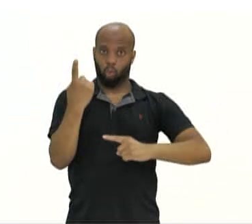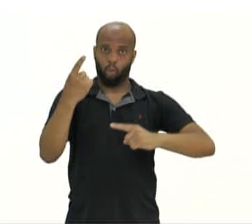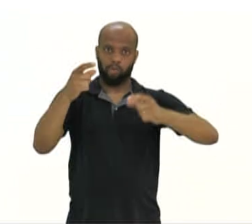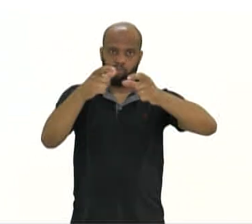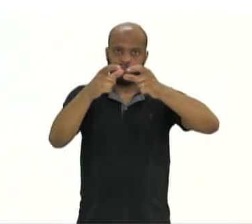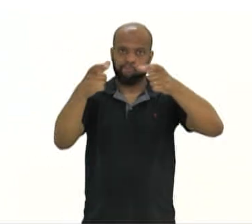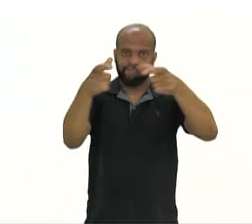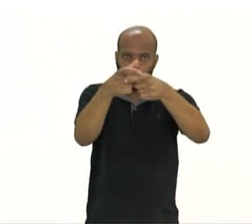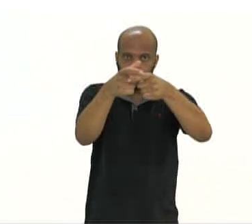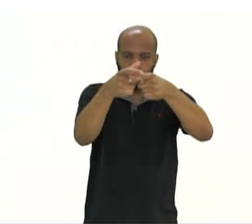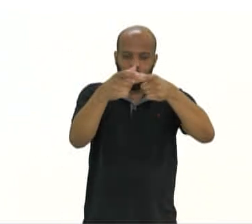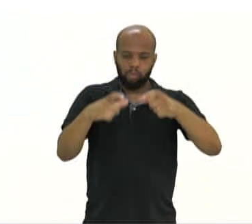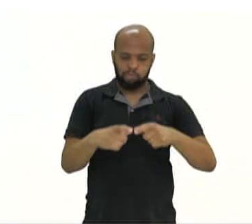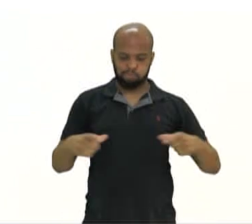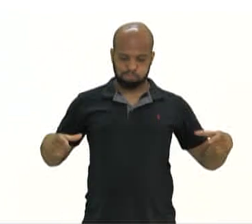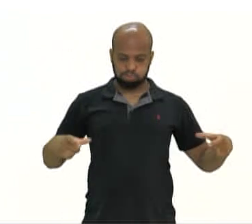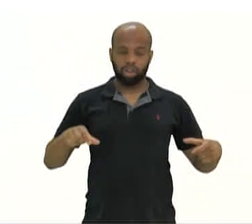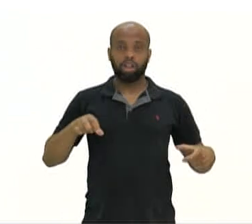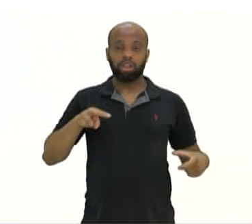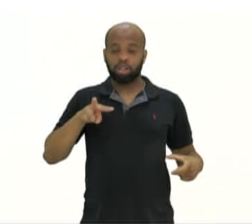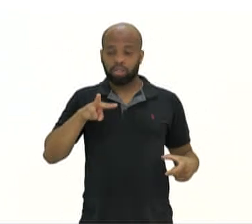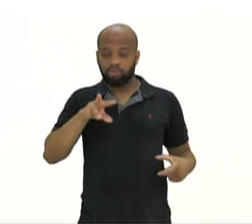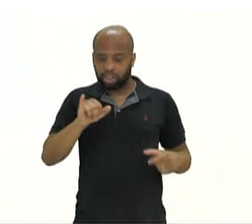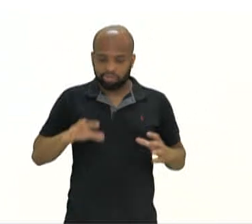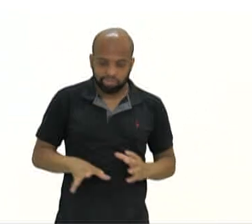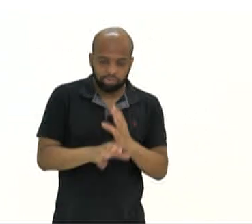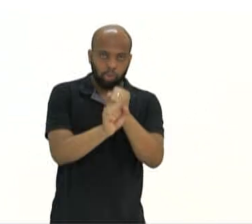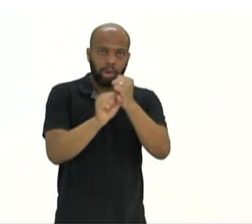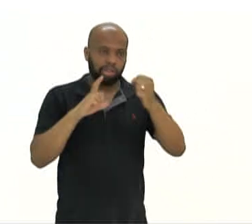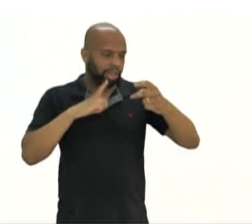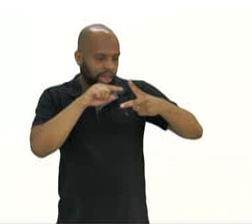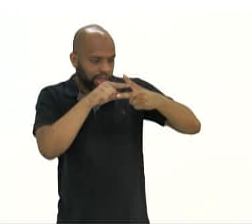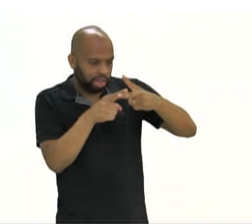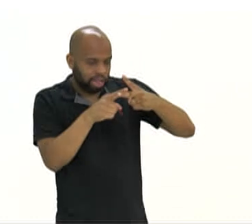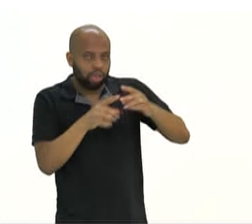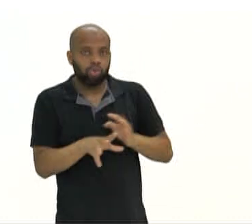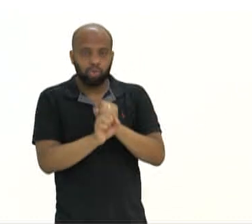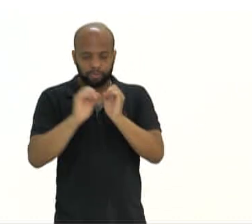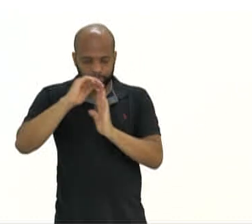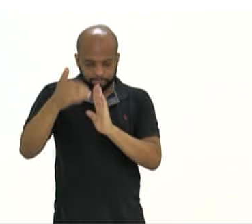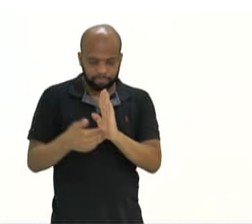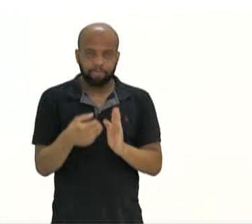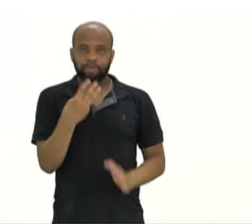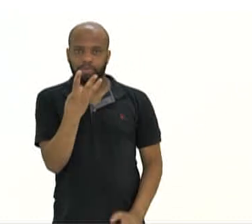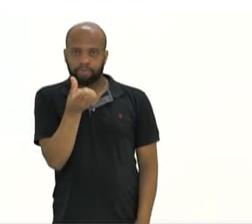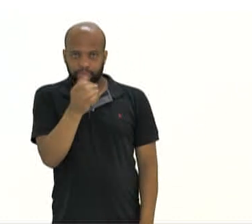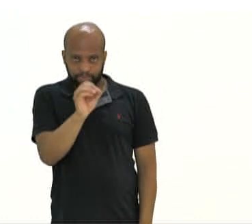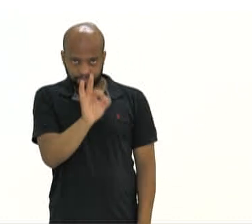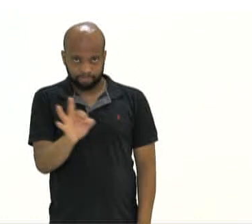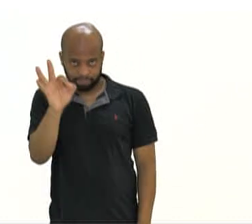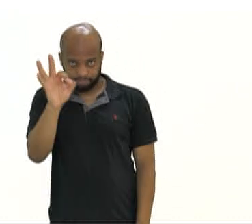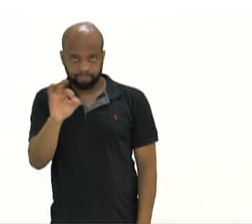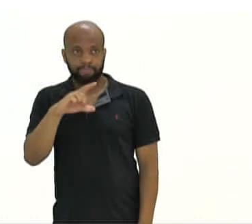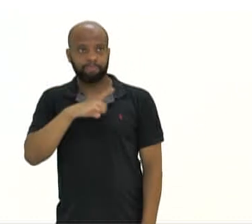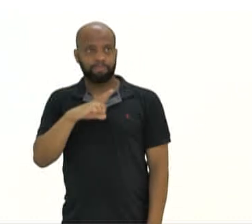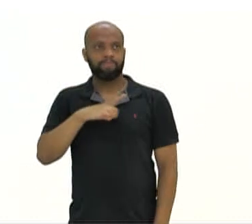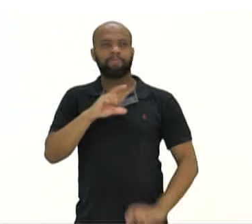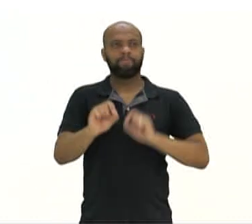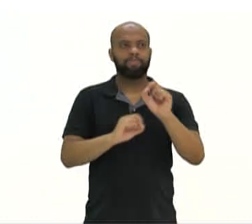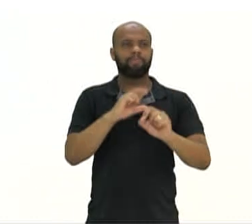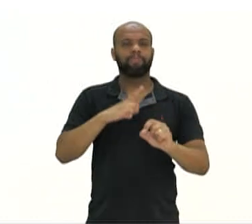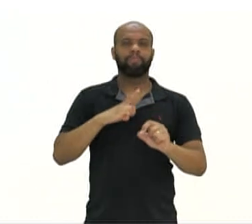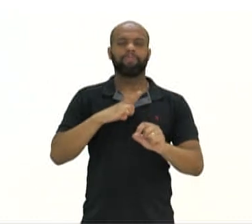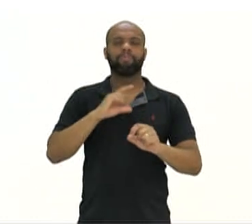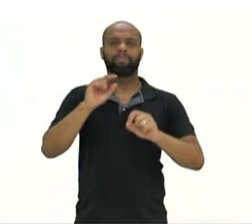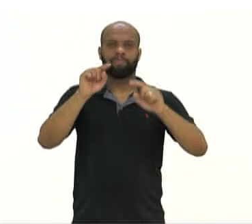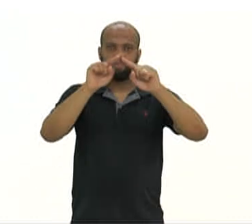ângulos internos totaliza 360 graus. São classificados em trapézio. Trapézio retângulo apresenta dois ângulos